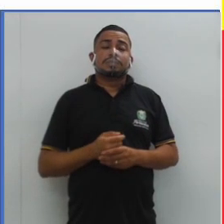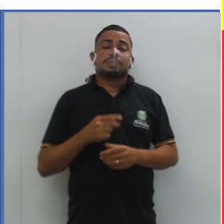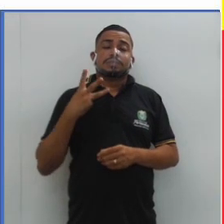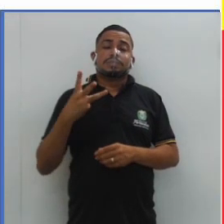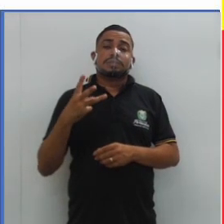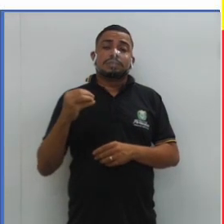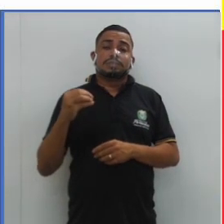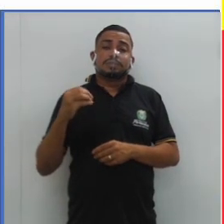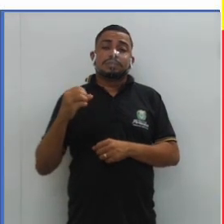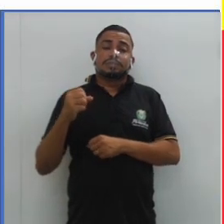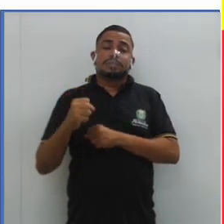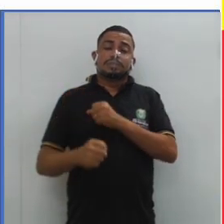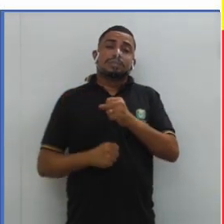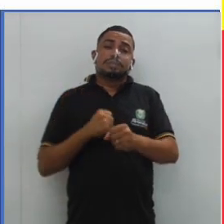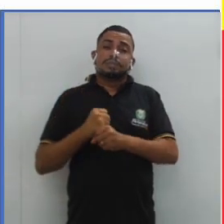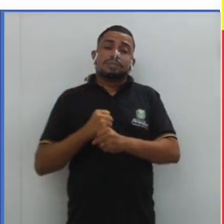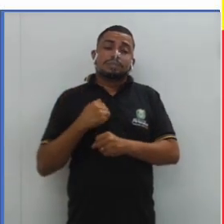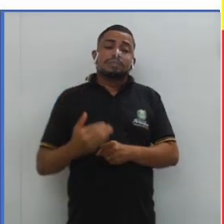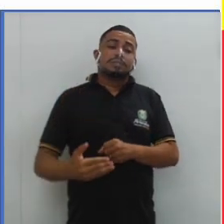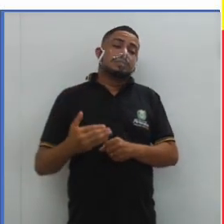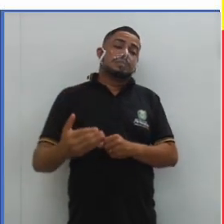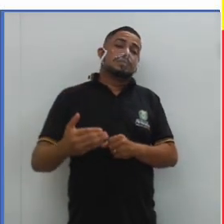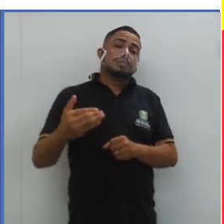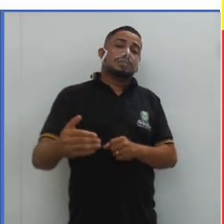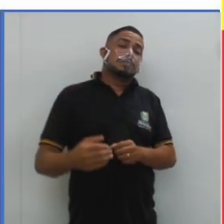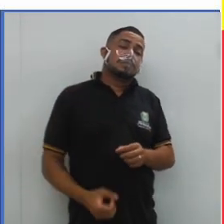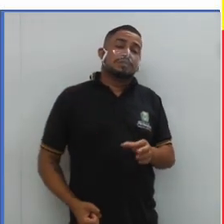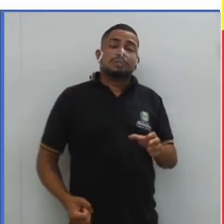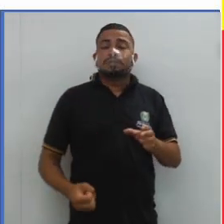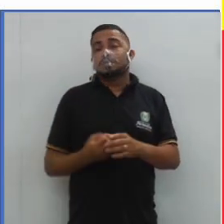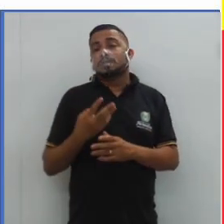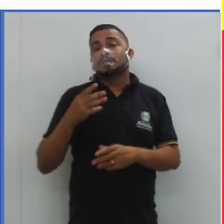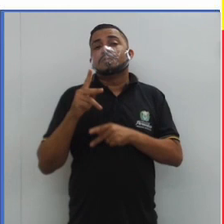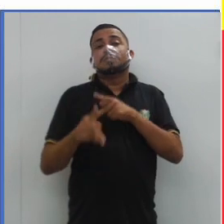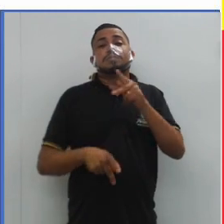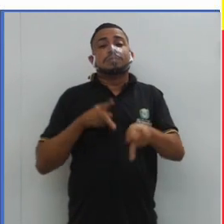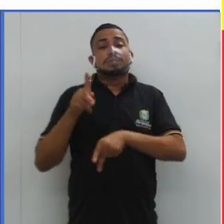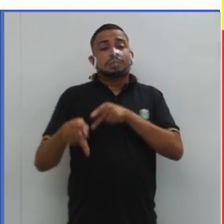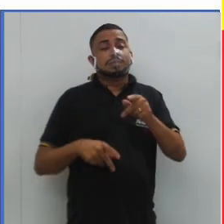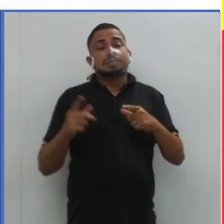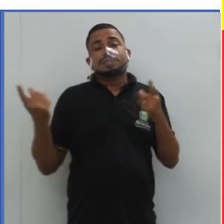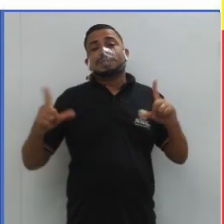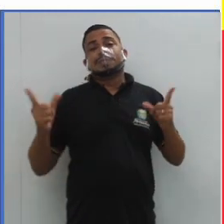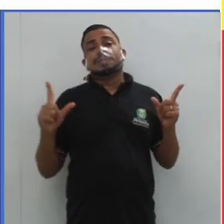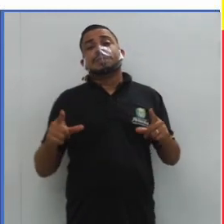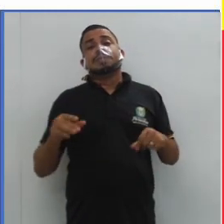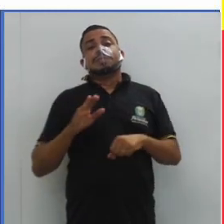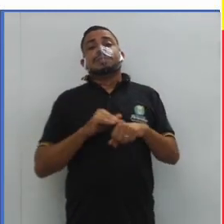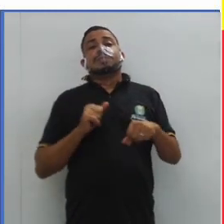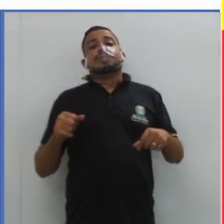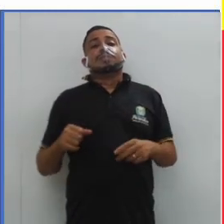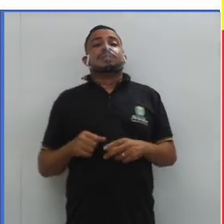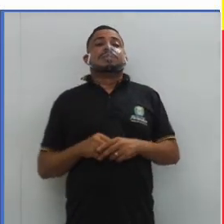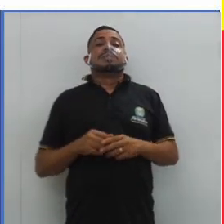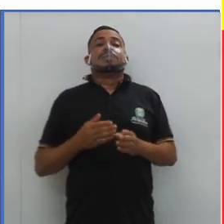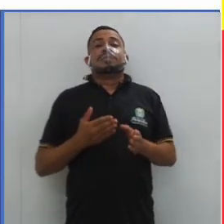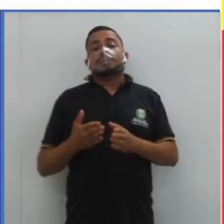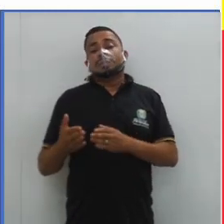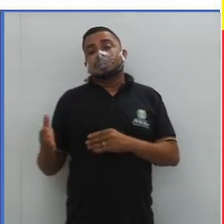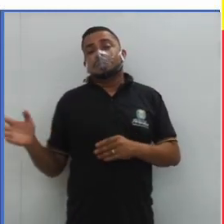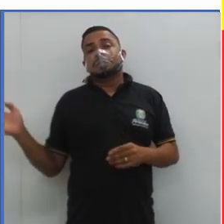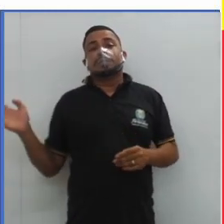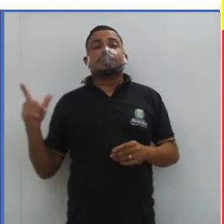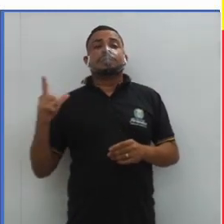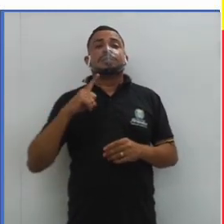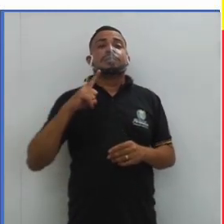Aí, as 3 décadas seguintes, né, até o surgimento e a popularização da televisão, foram chamados da Era de Ouro de